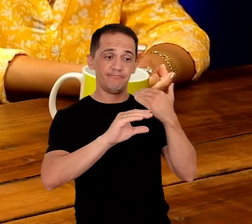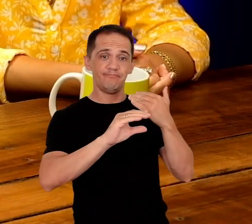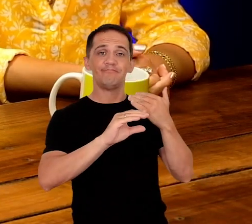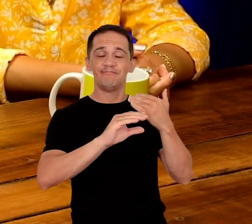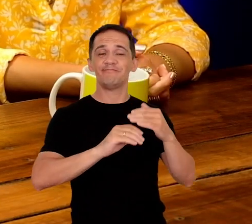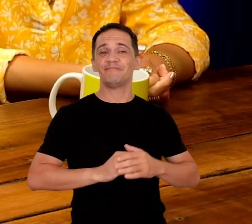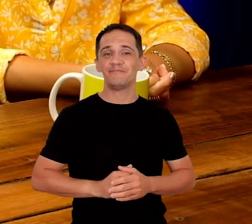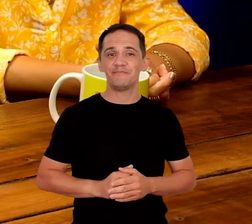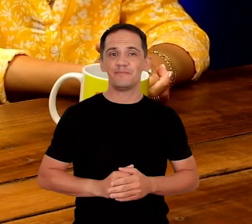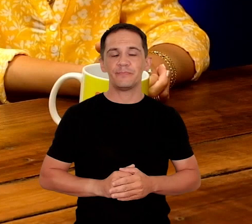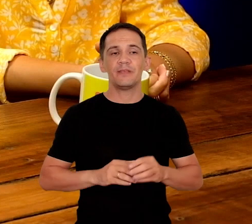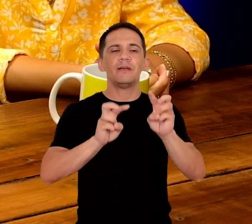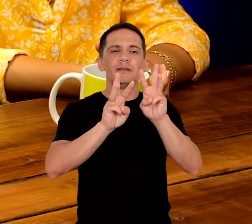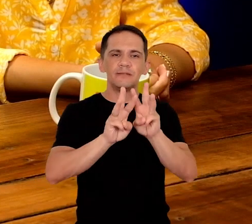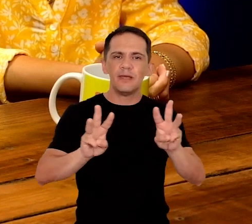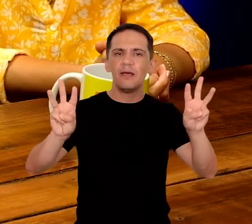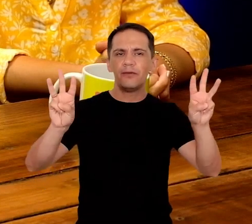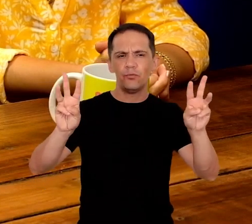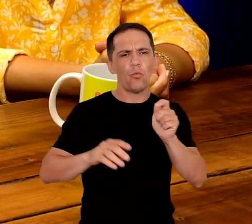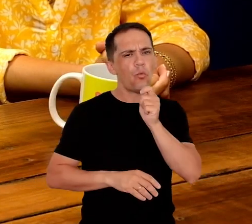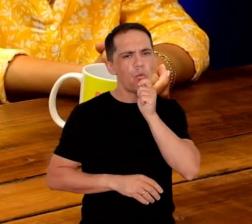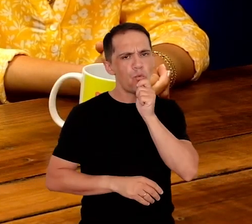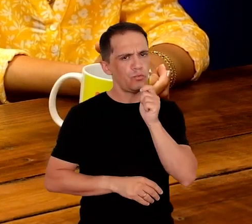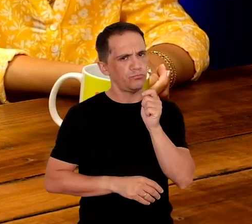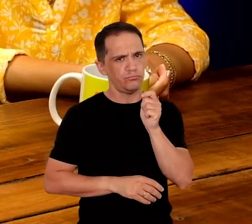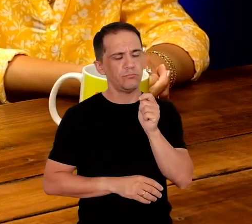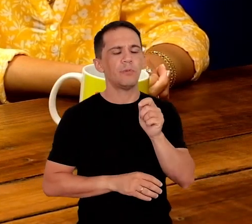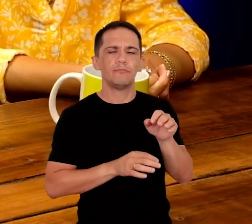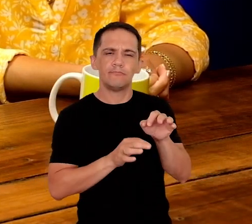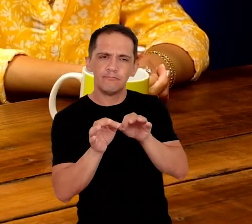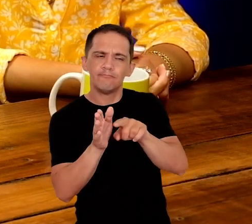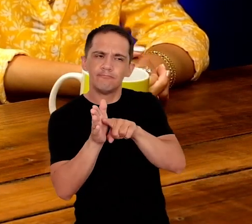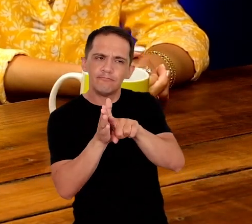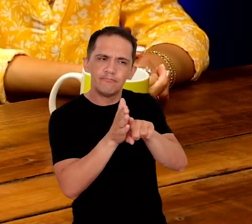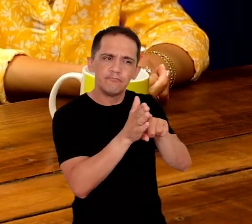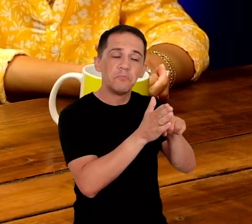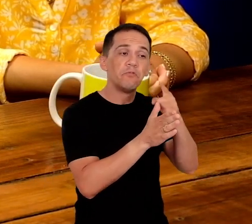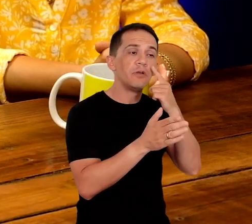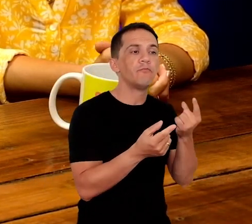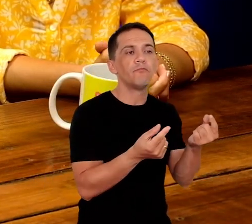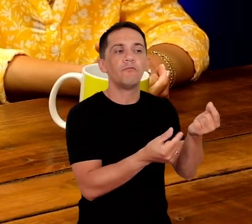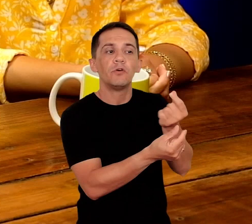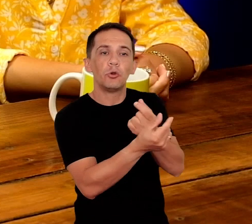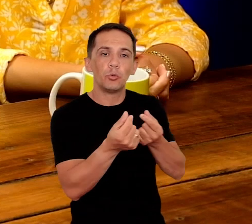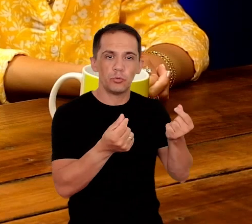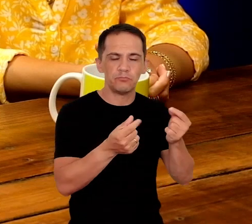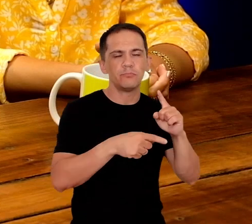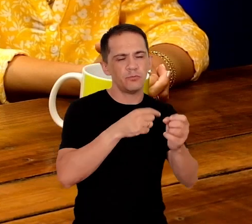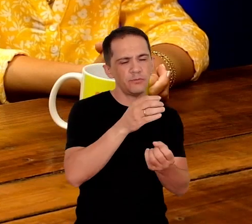gente ainda não tem, mas estamos providenciando, estamos pesquisando, assim. Né? E nosso trabalho envolve o